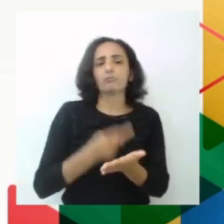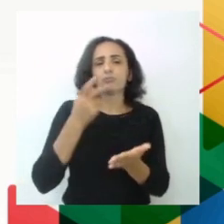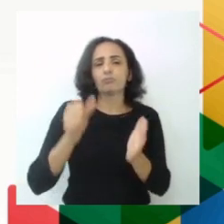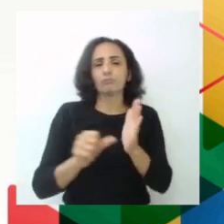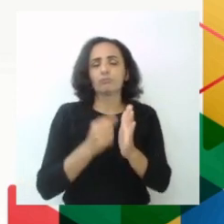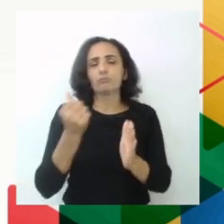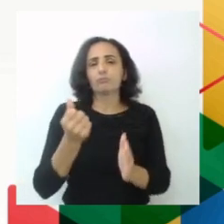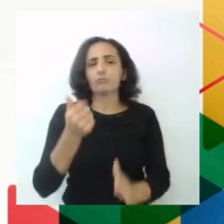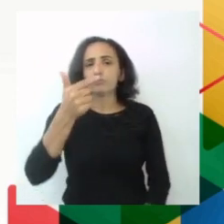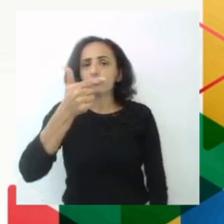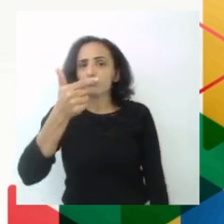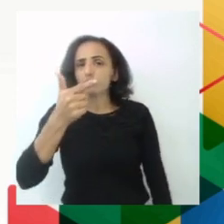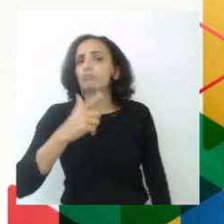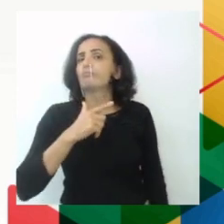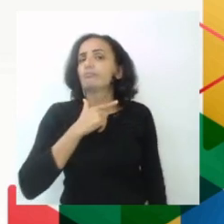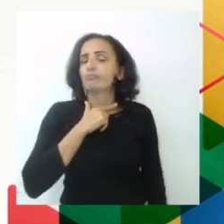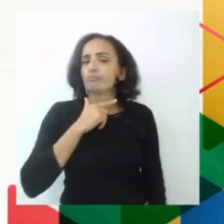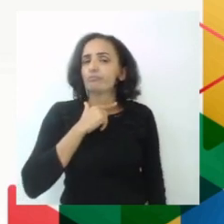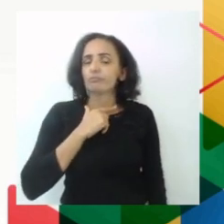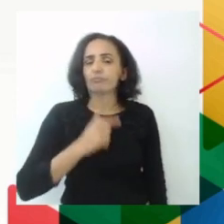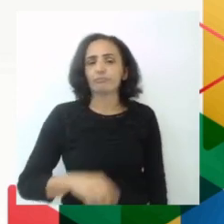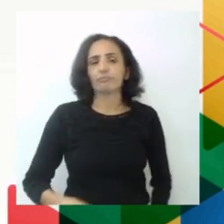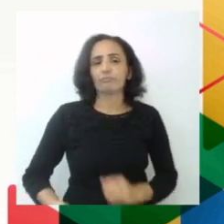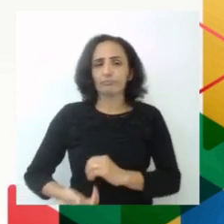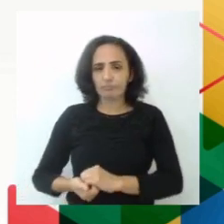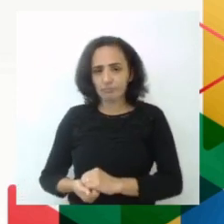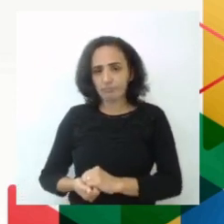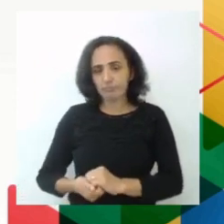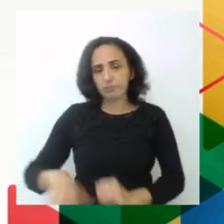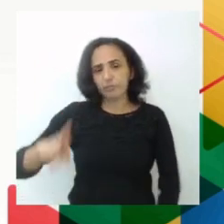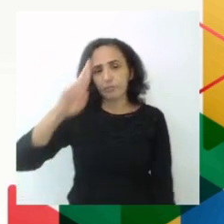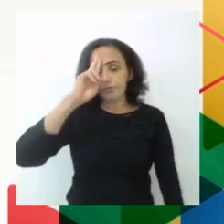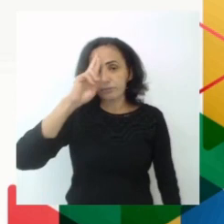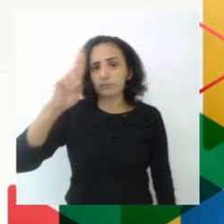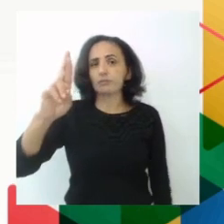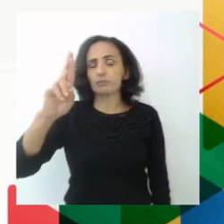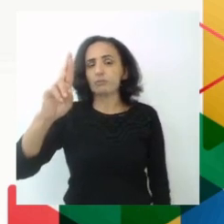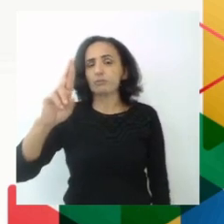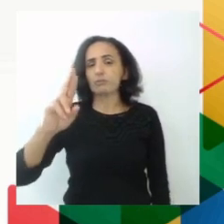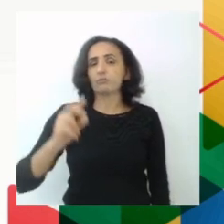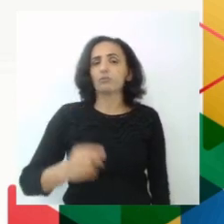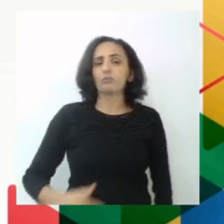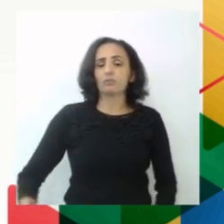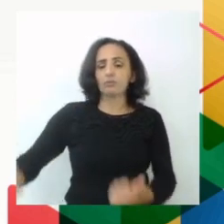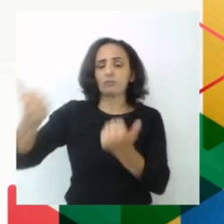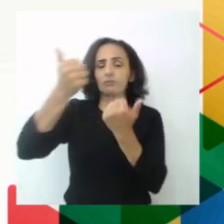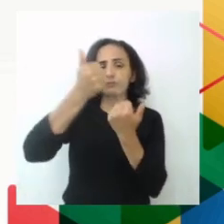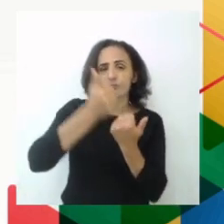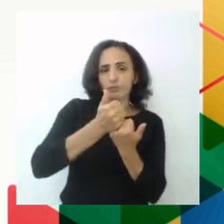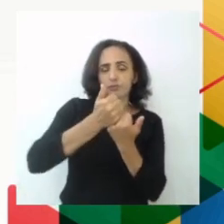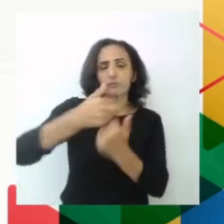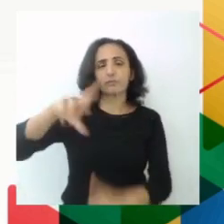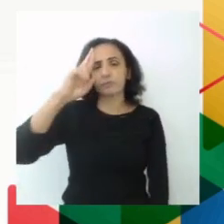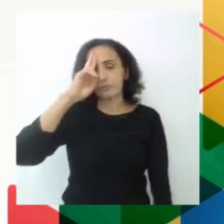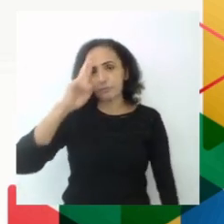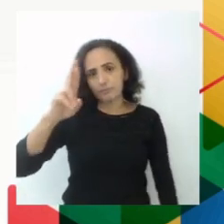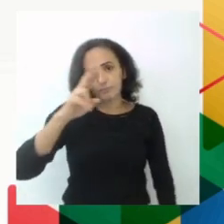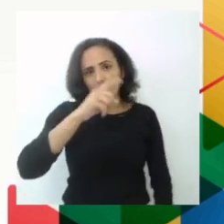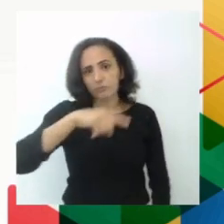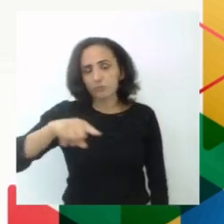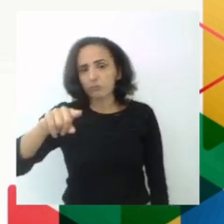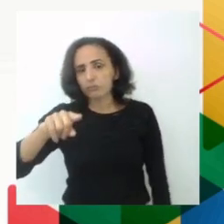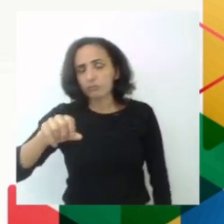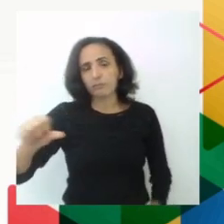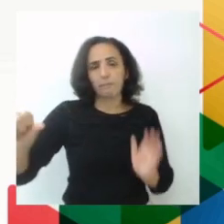2 vagas para diretor e vice-diretor. A primeira aqui e a segunda. A